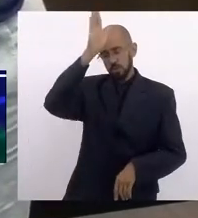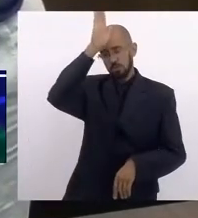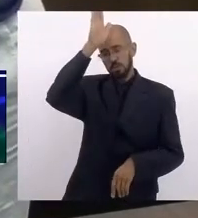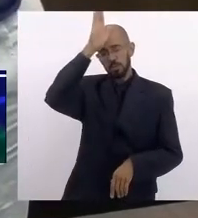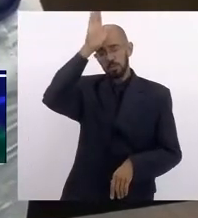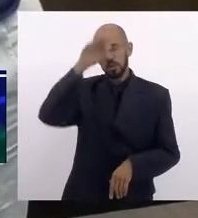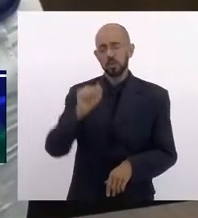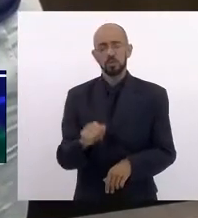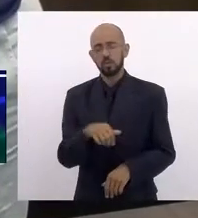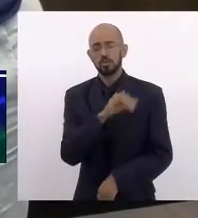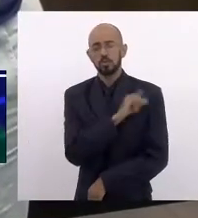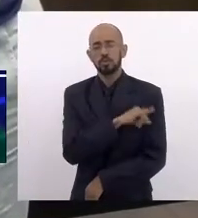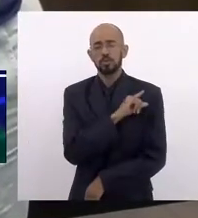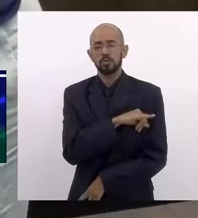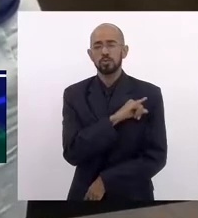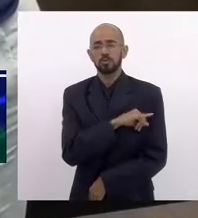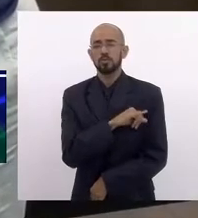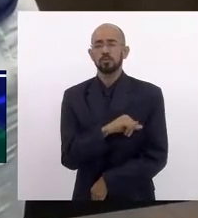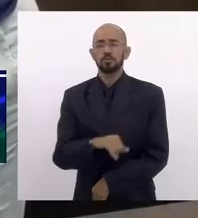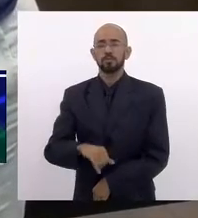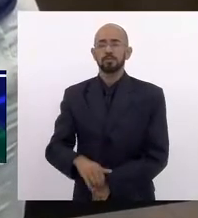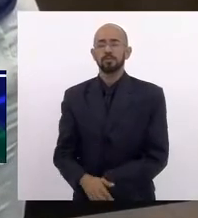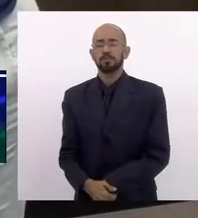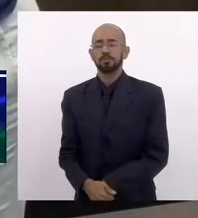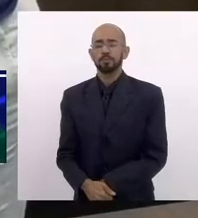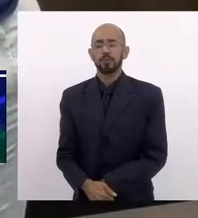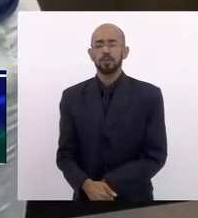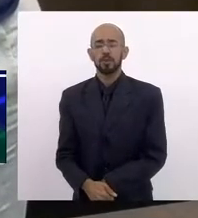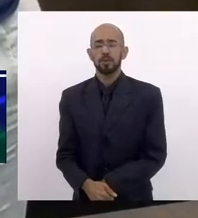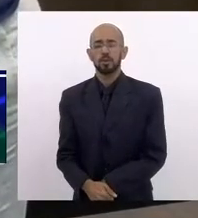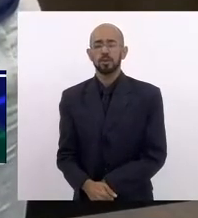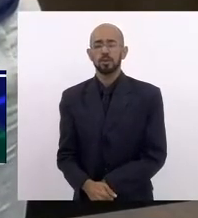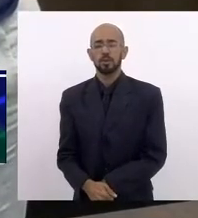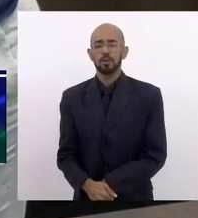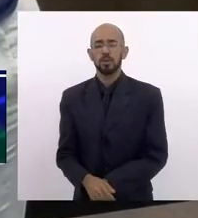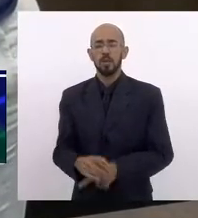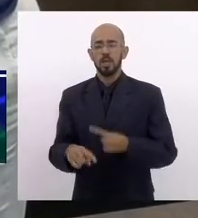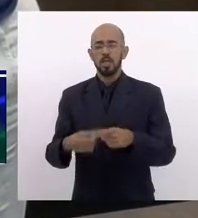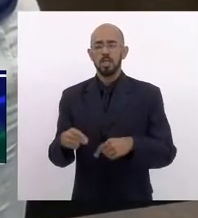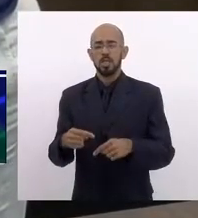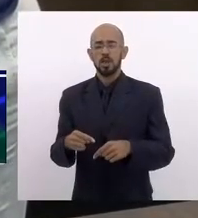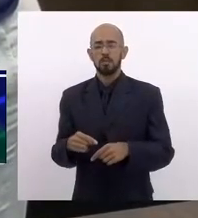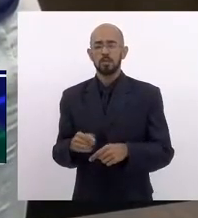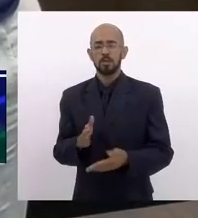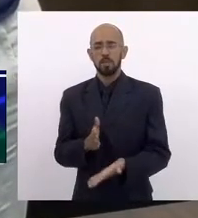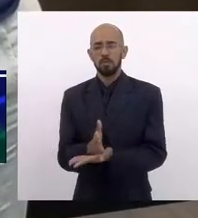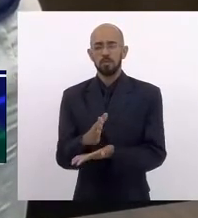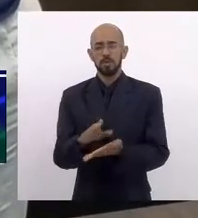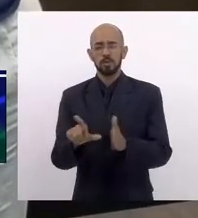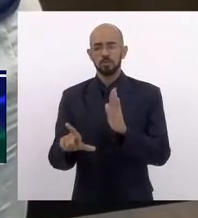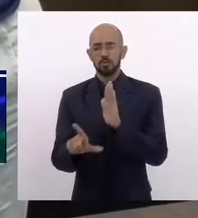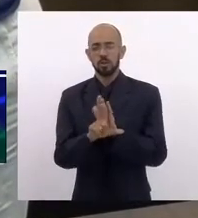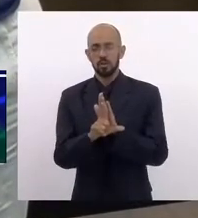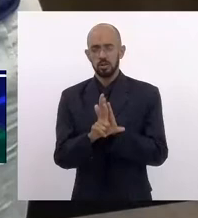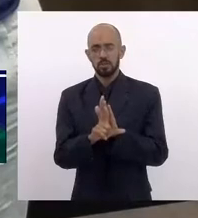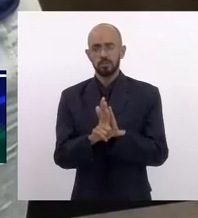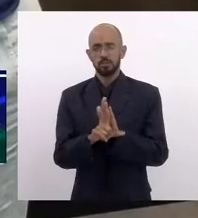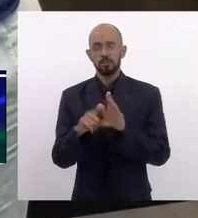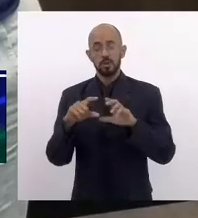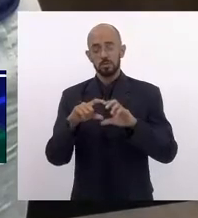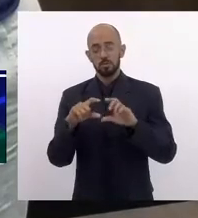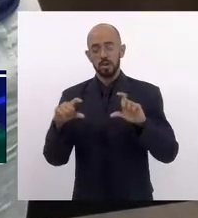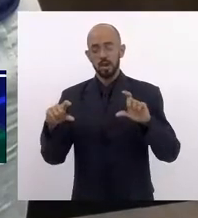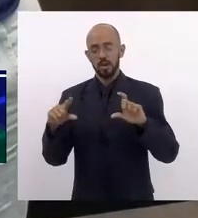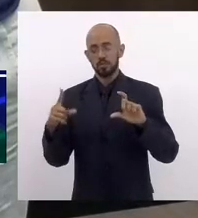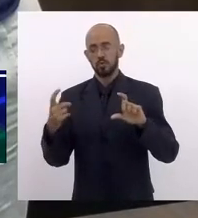Rio de Janeiro, vírgula, a partir da vigência da presente lei. Parágrafo